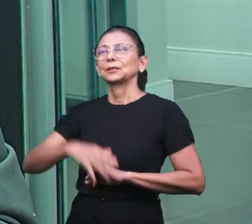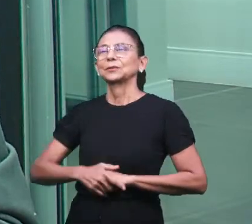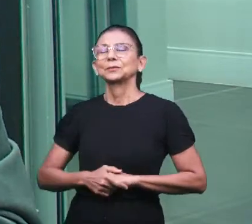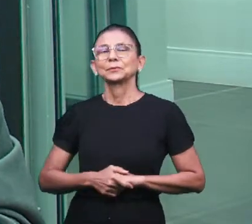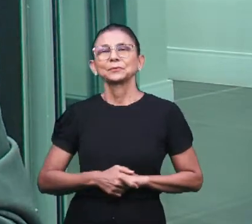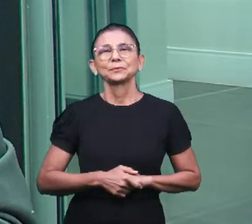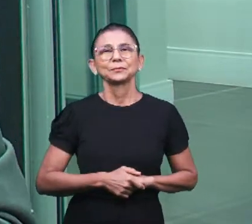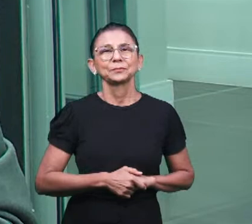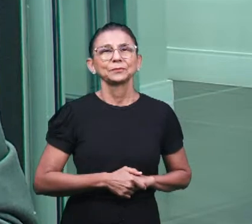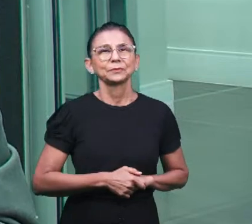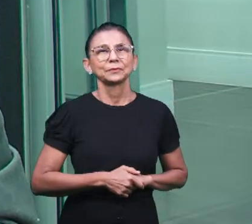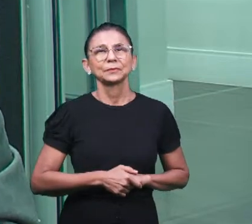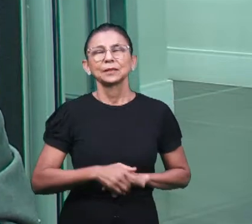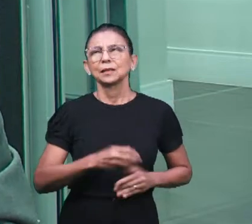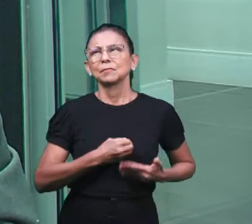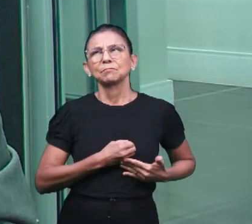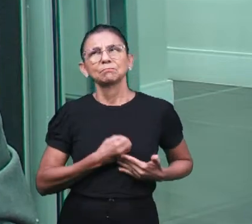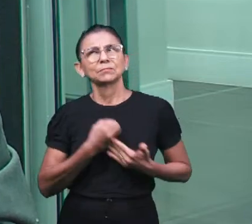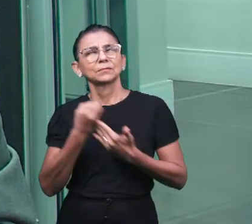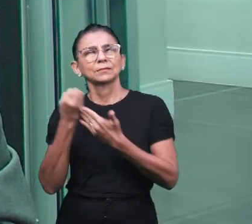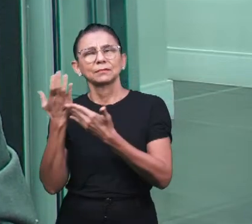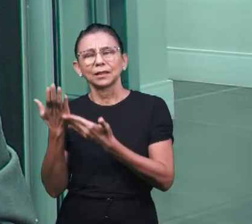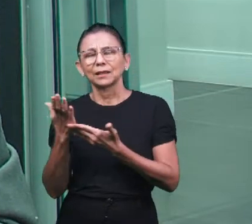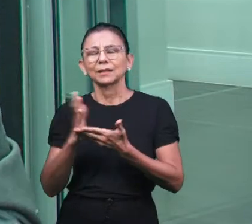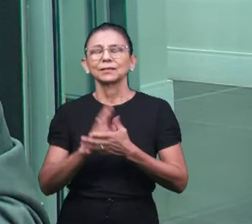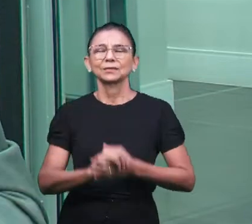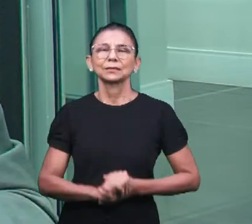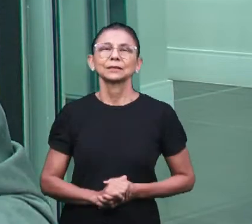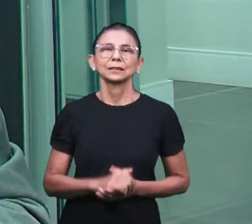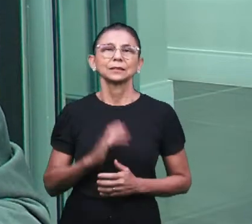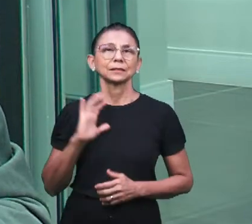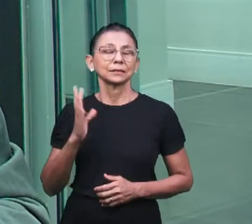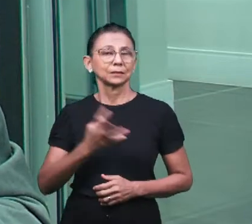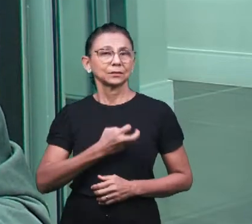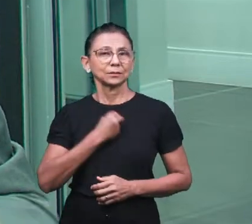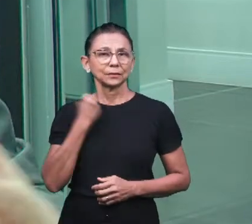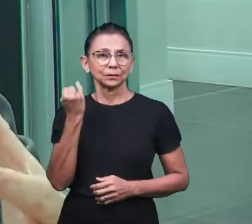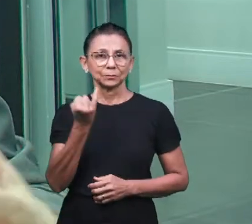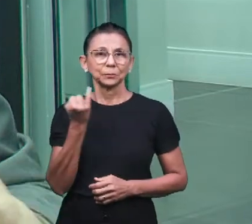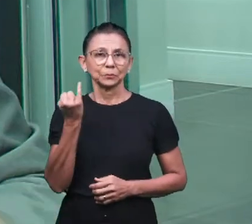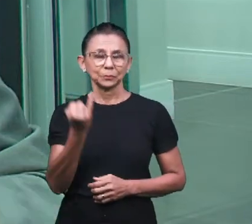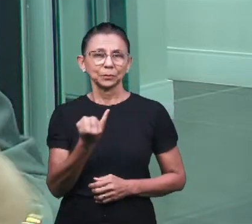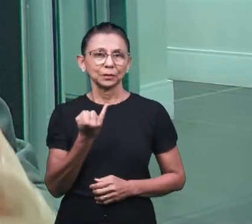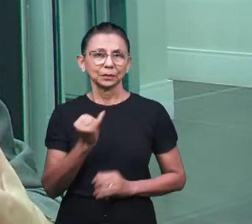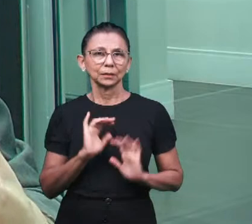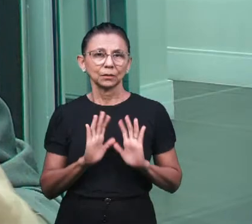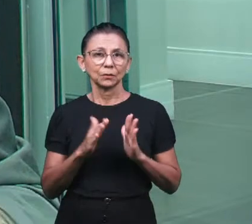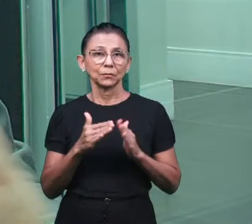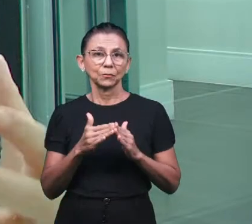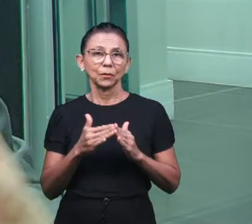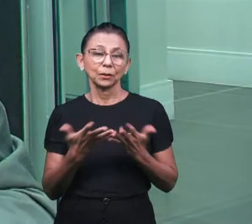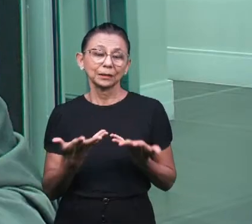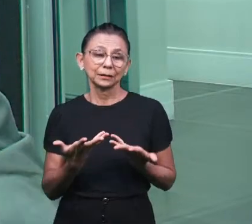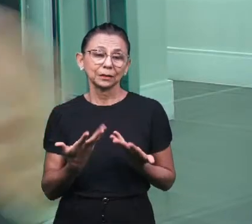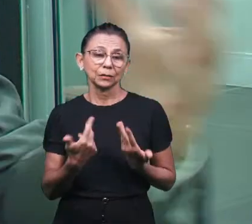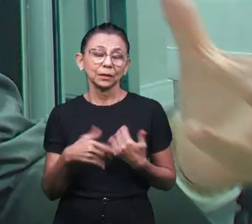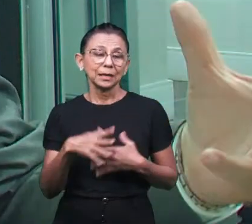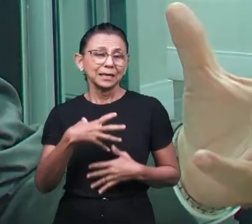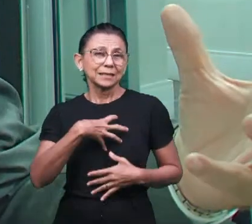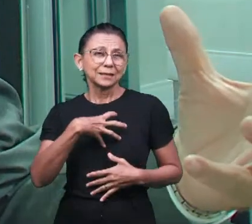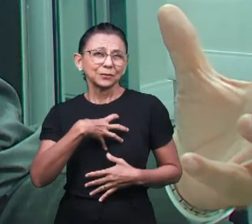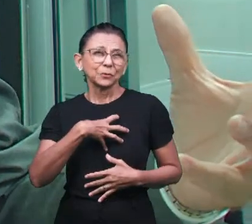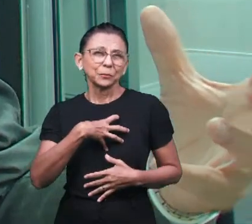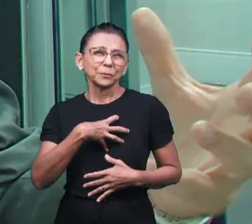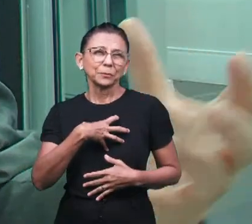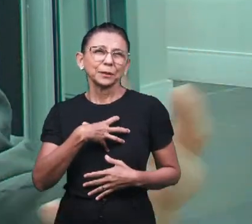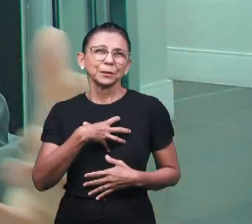Glória a Deus. Então a salvação é a consequência desse desejo, né? Então vamos falar sobre isso, né? Esse sentimento que muitas vezes as pessoas estão à